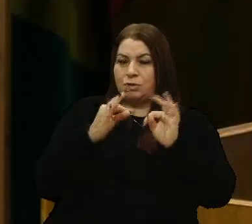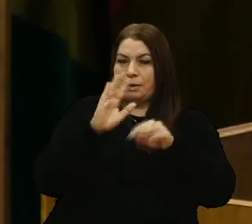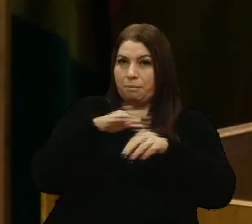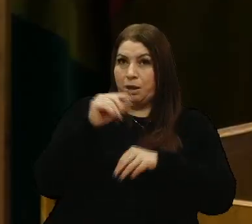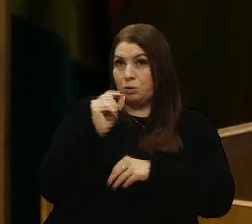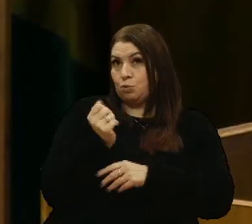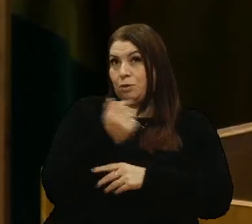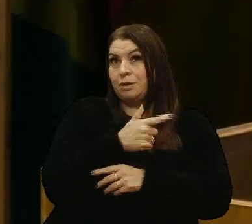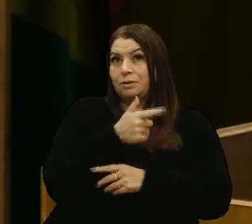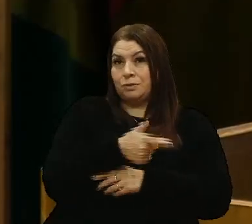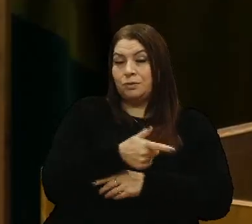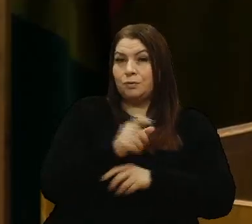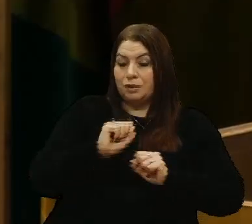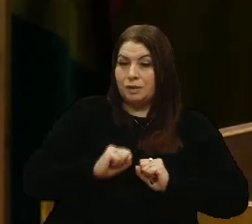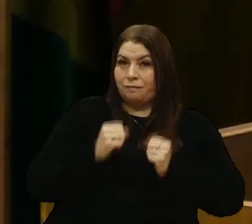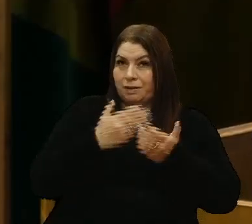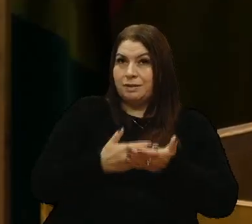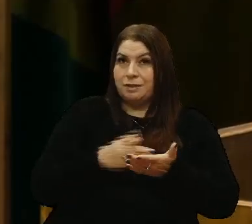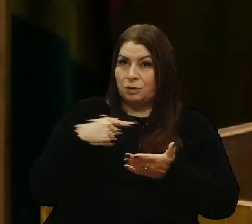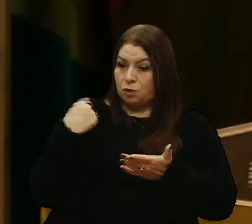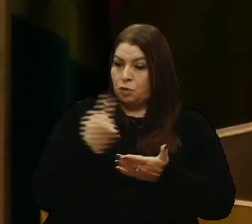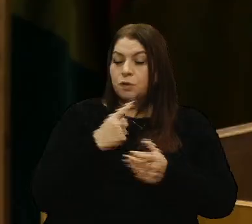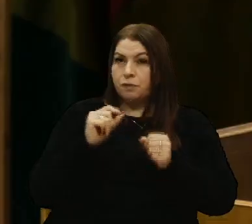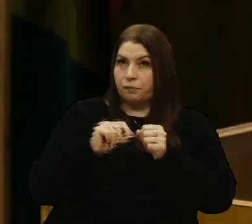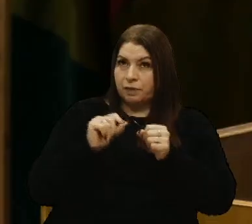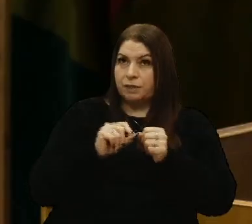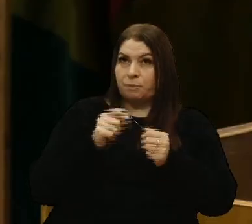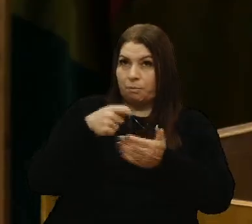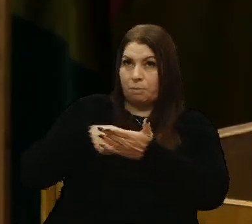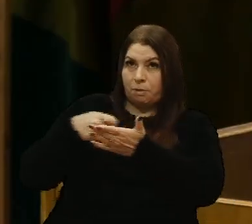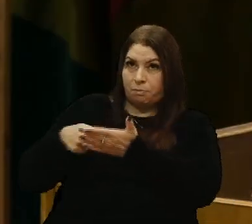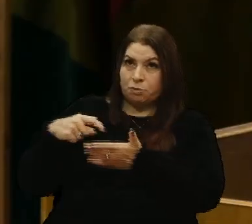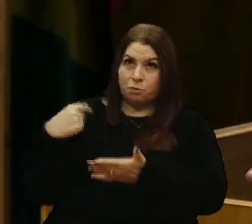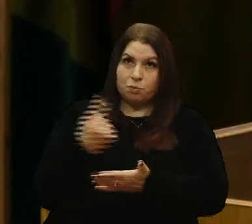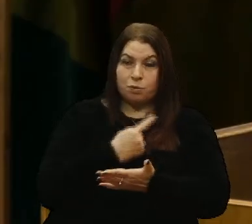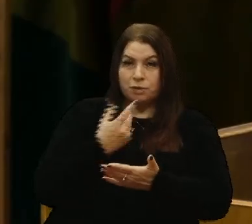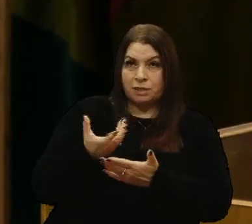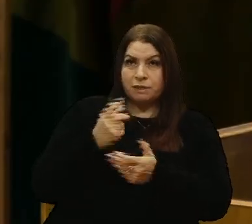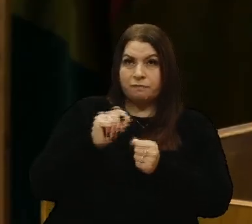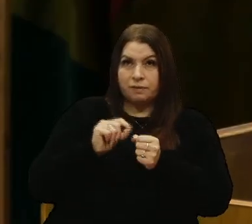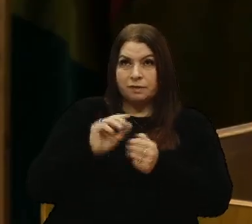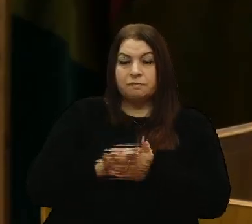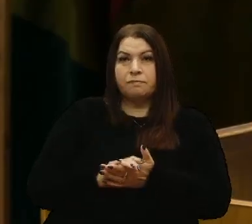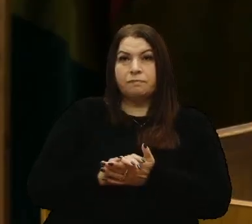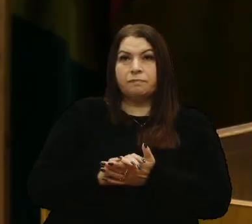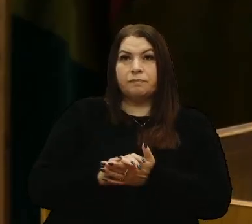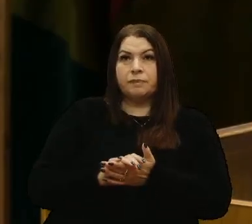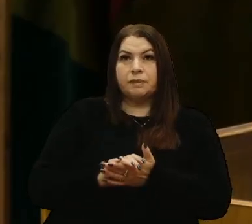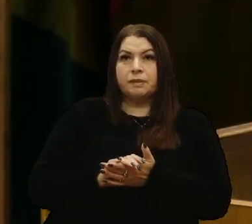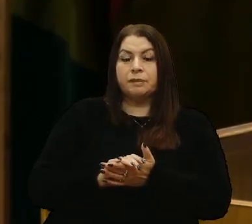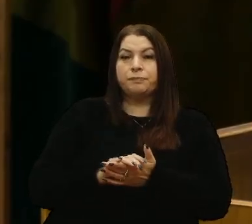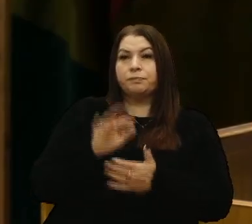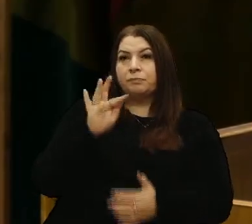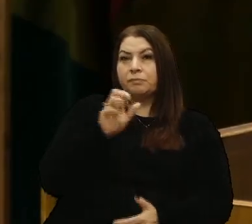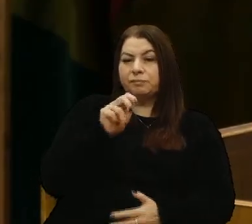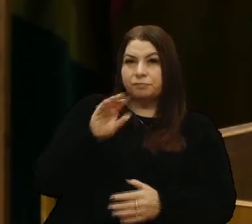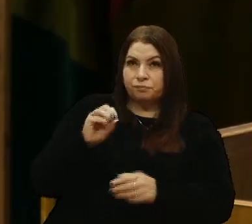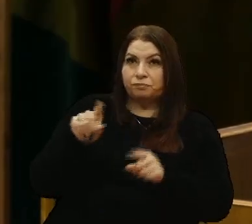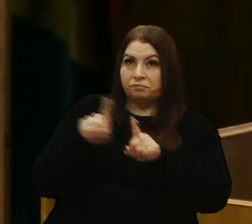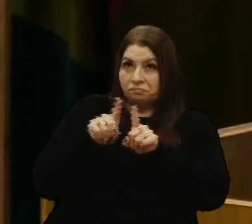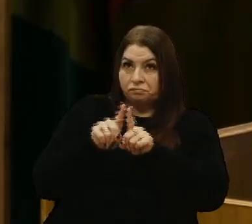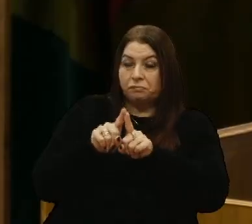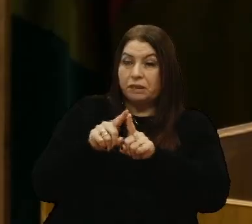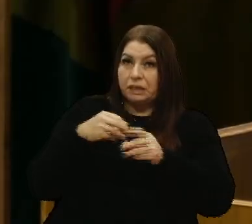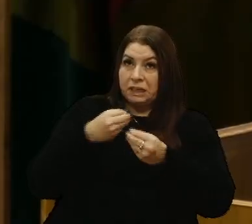do que isso, defender que nós fazemos o pagamento como nós quisermos fazer. Se o Flávio Bolsonaro tem disposição